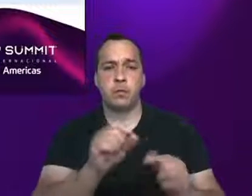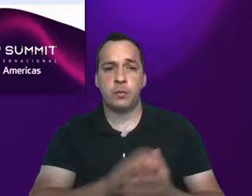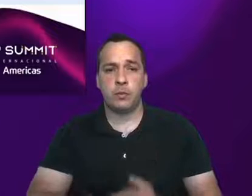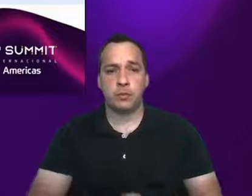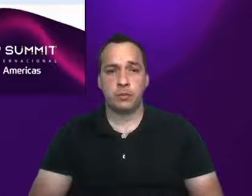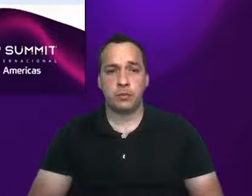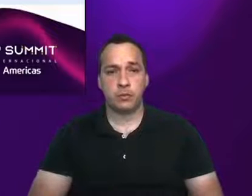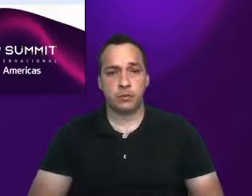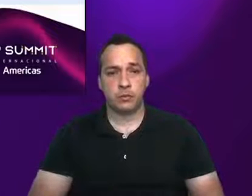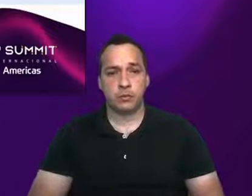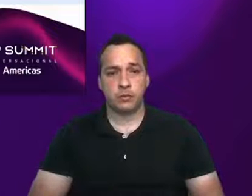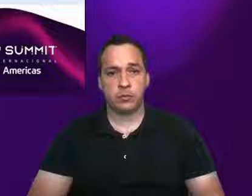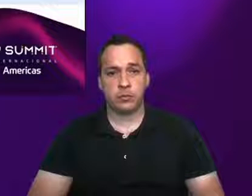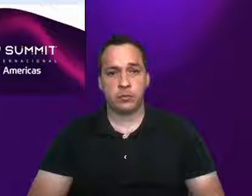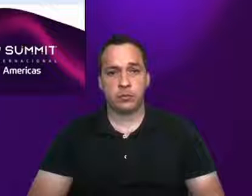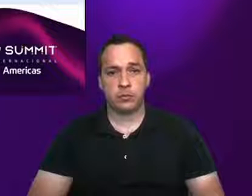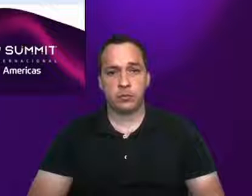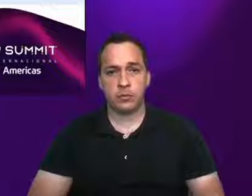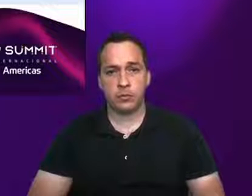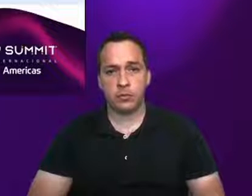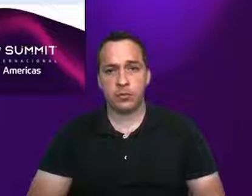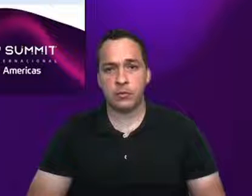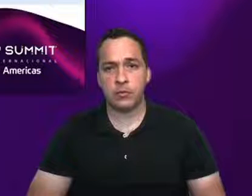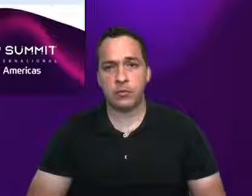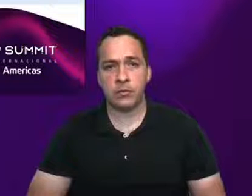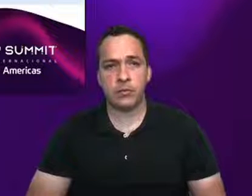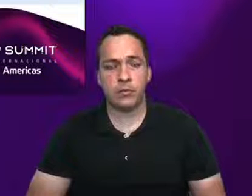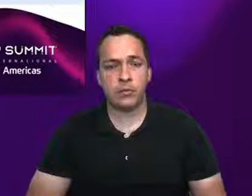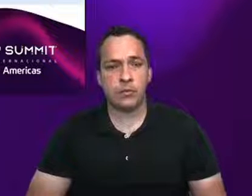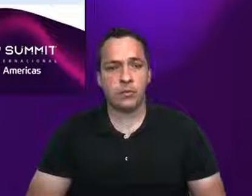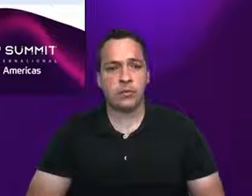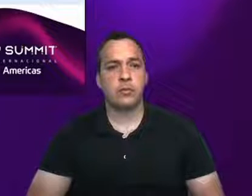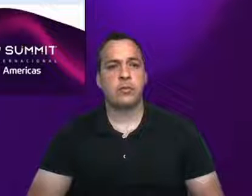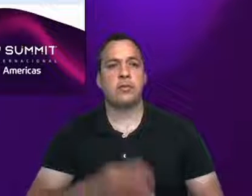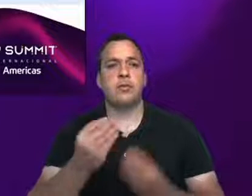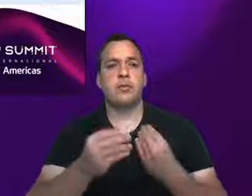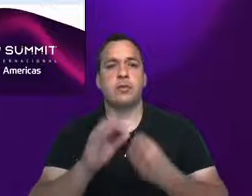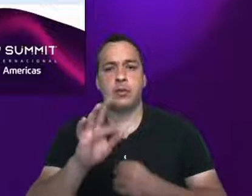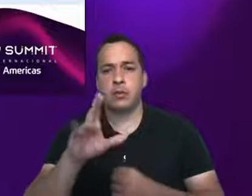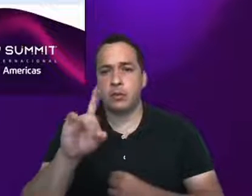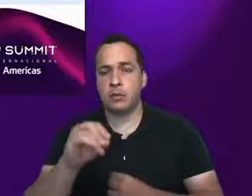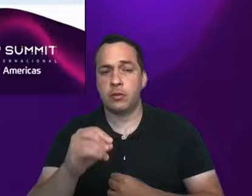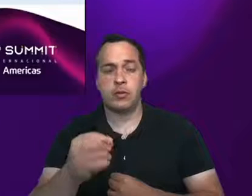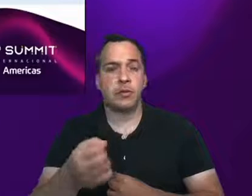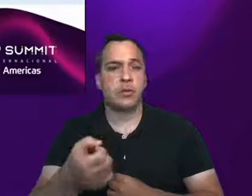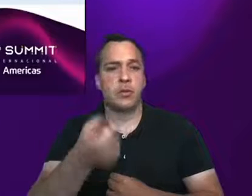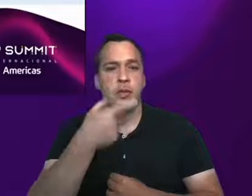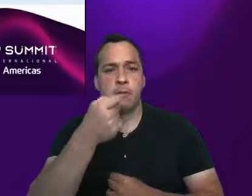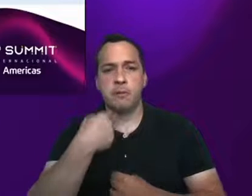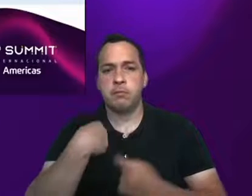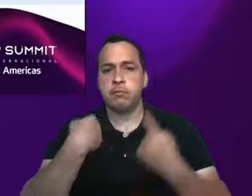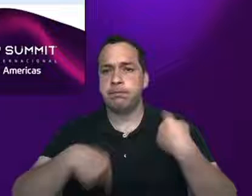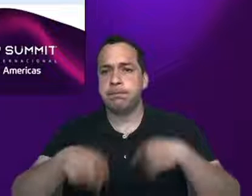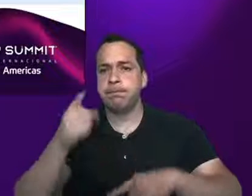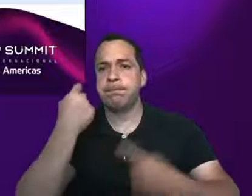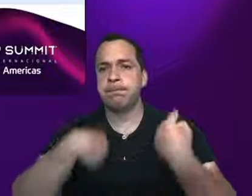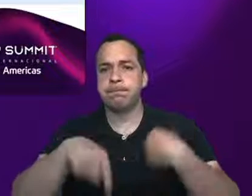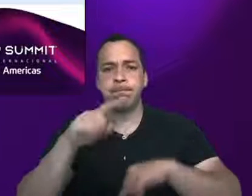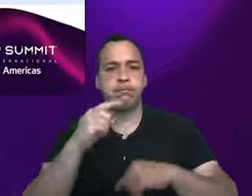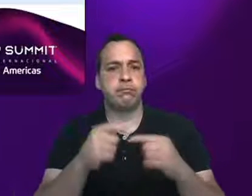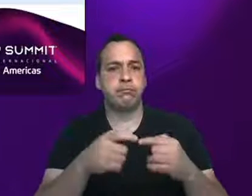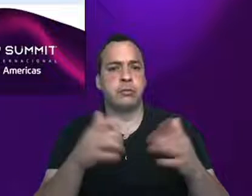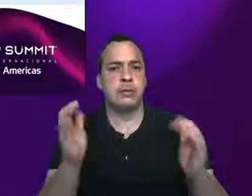Acho que o destaque aqui são para a sobrecarga de fluido, que seria esse valor de corte, 10% de acúmulo de fluido.